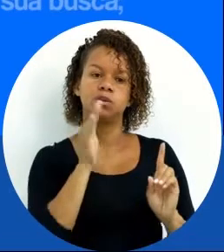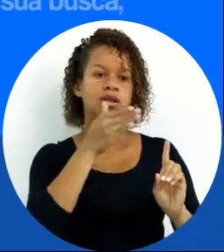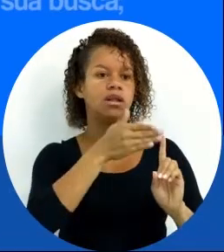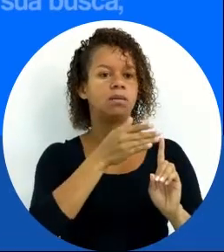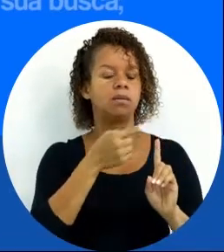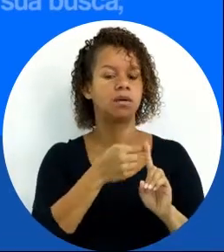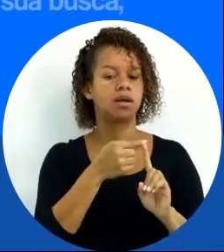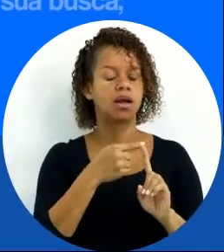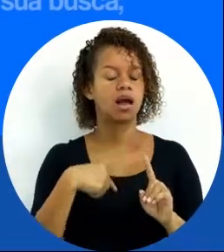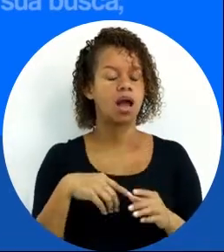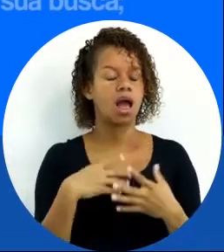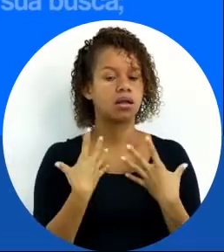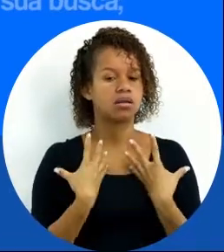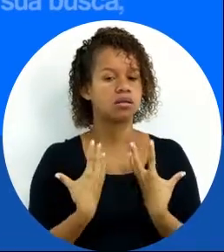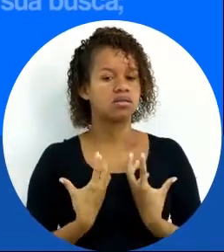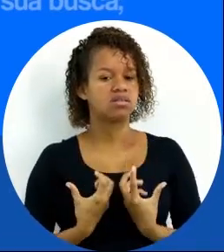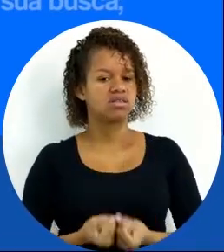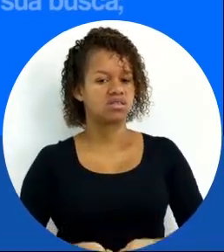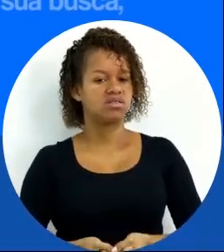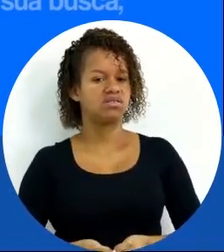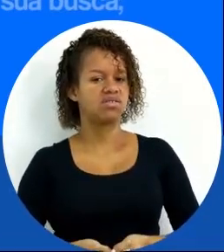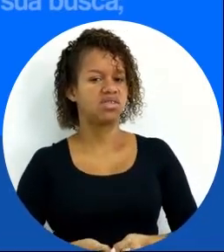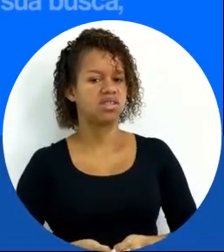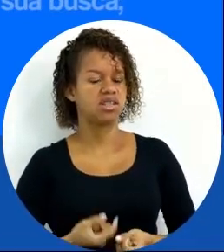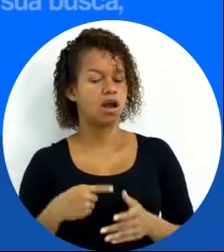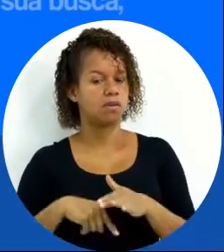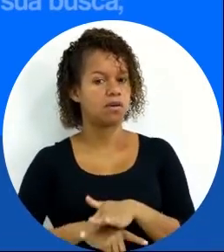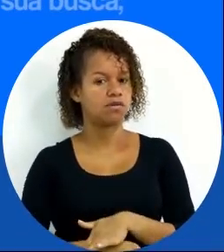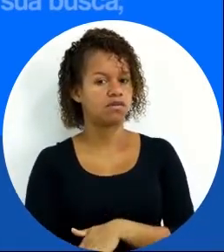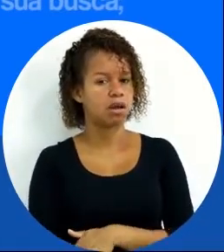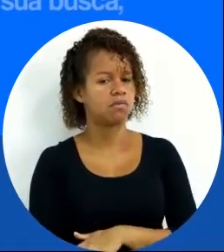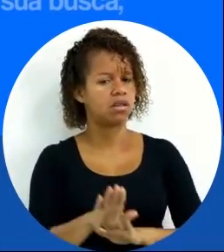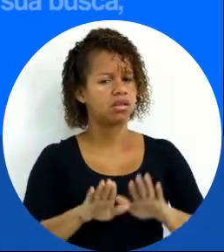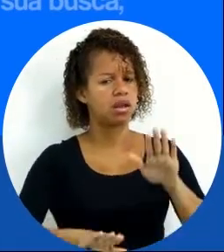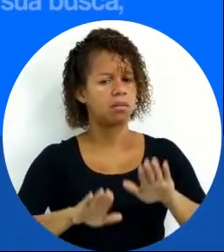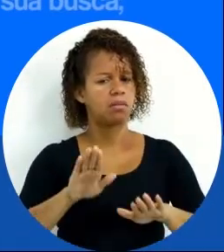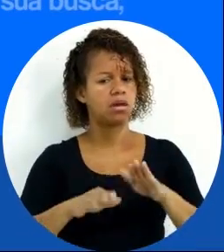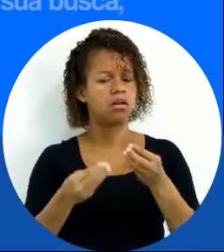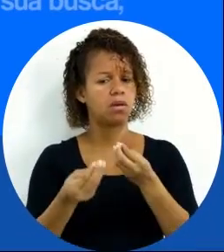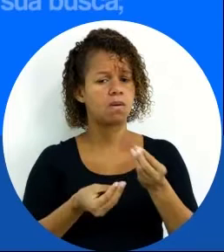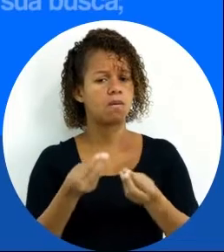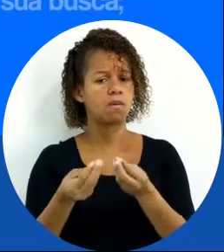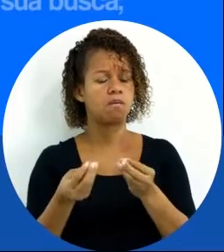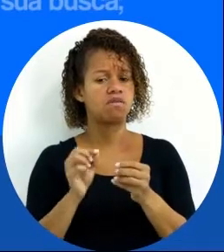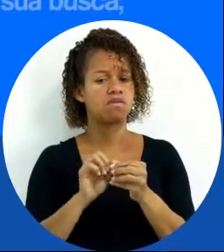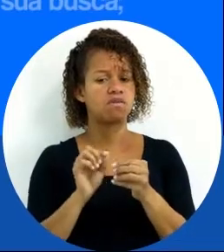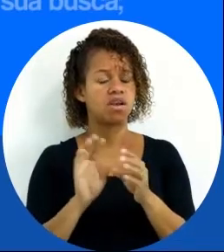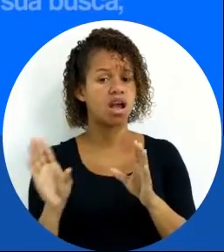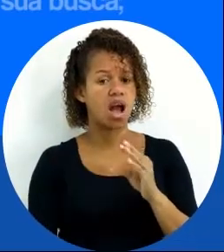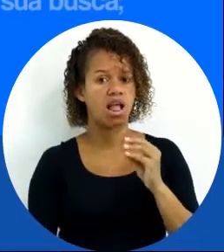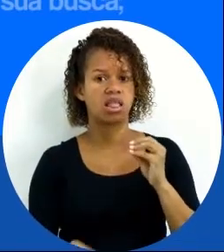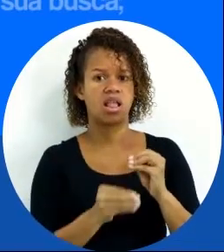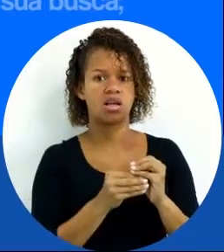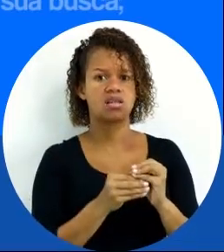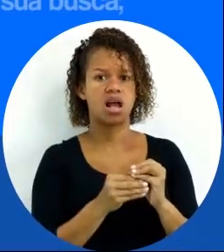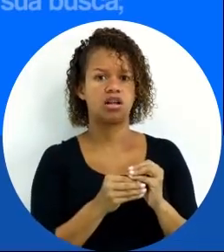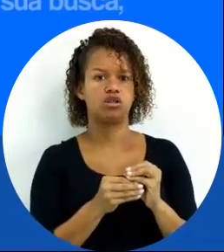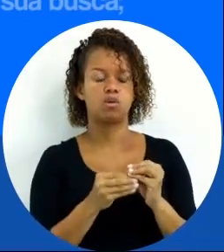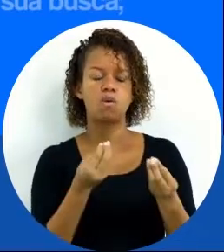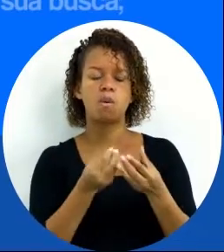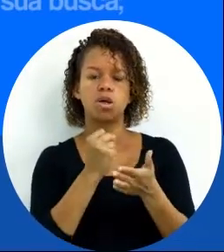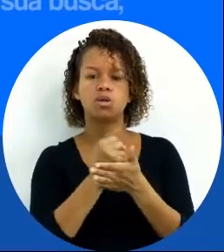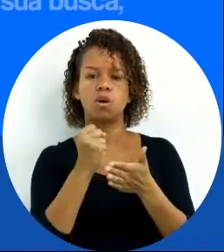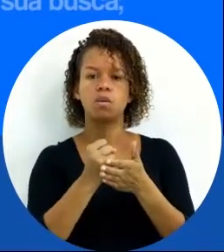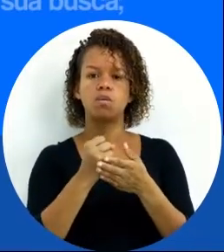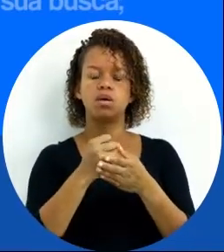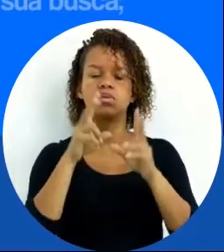porque essa exaustividade e o aprofundamento vai depender muito de como isso foi indexado, como é que esses